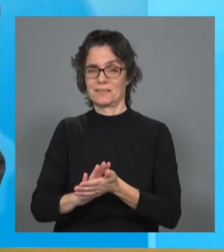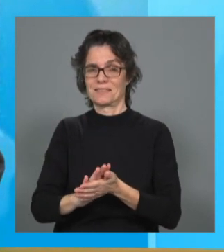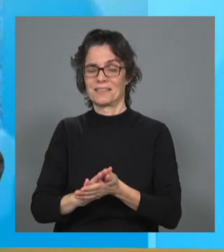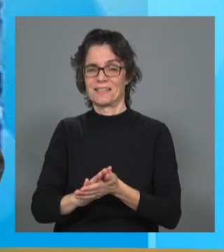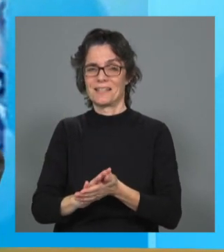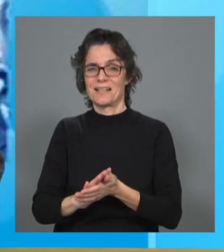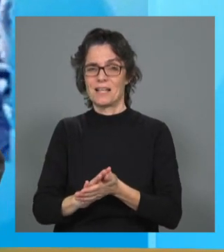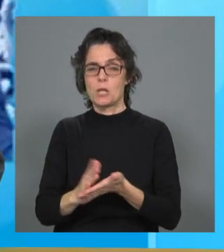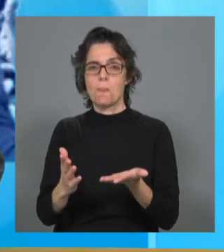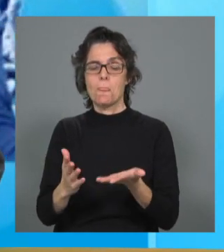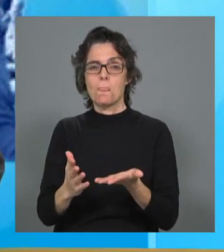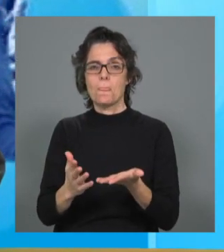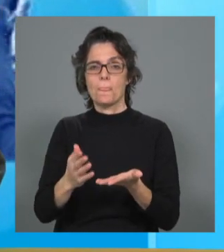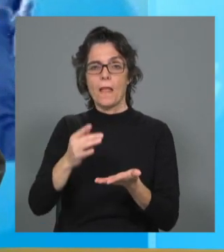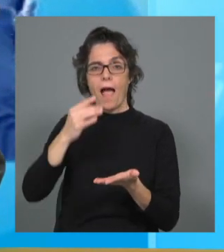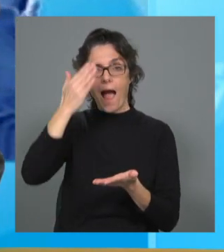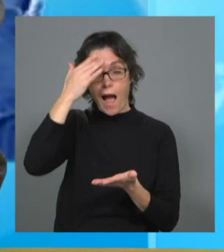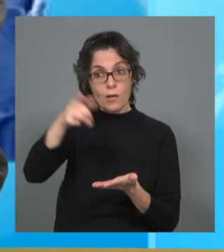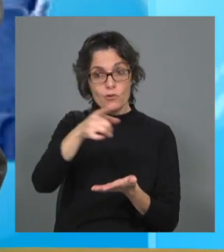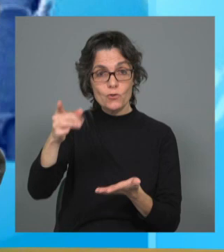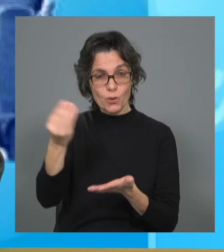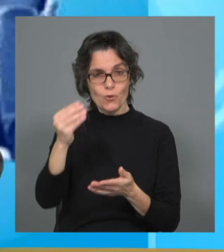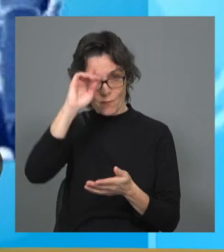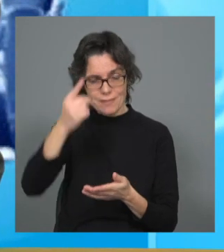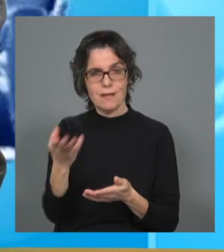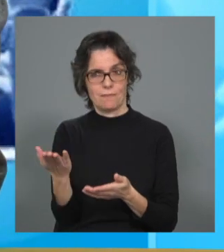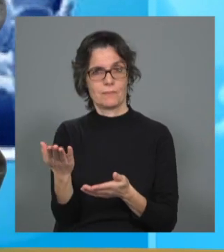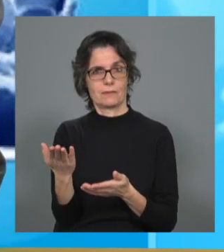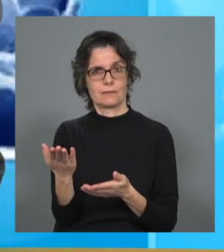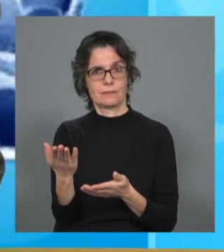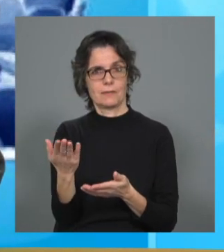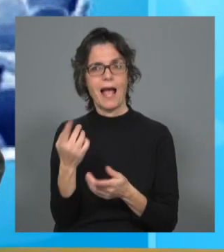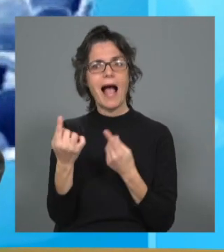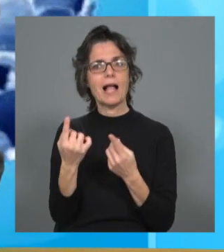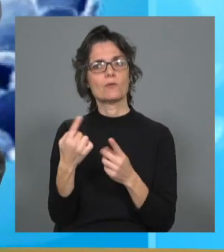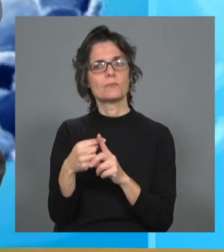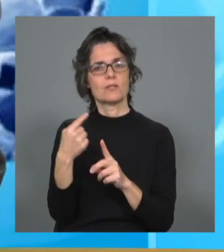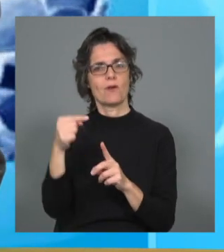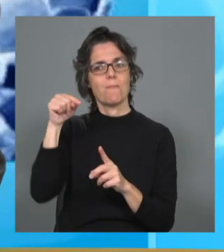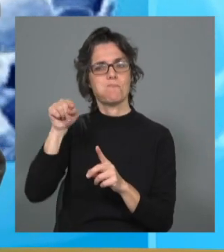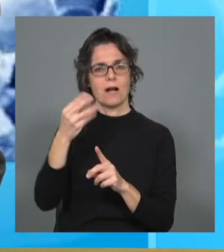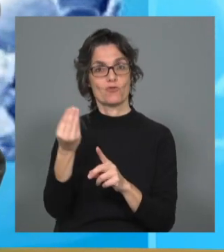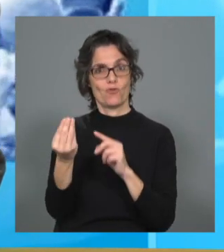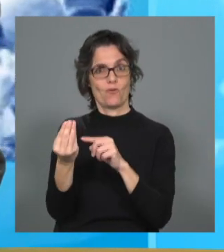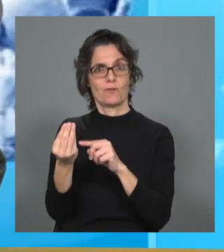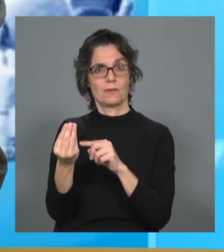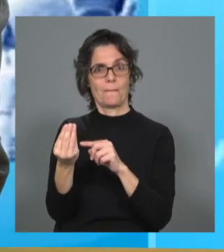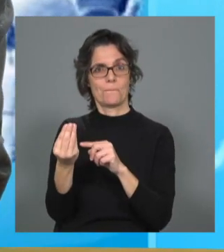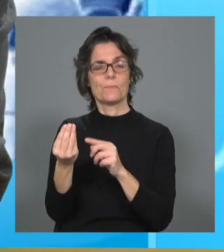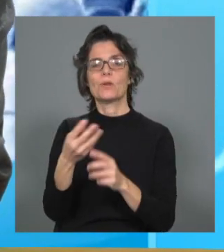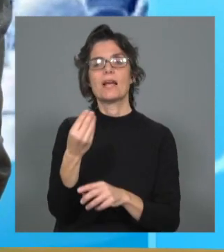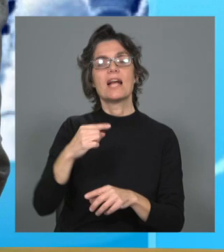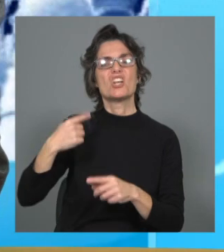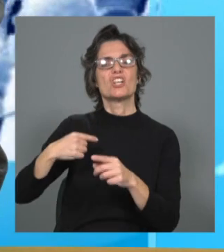léxico. Eu acho que os jovens hoje em dia têm pelo menos uma coisa muito saudável. As gerações mais